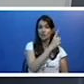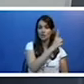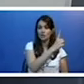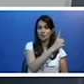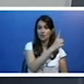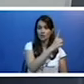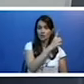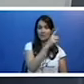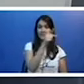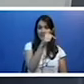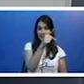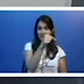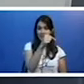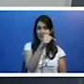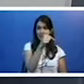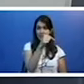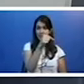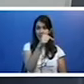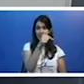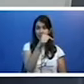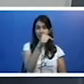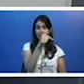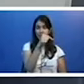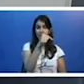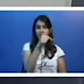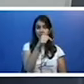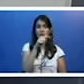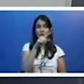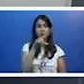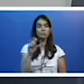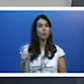numerador de uma fração com o denominador da outra.